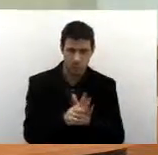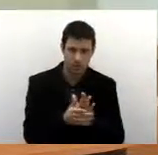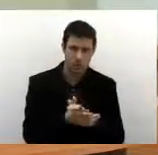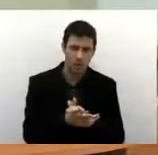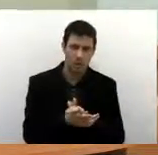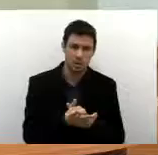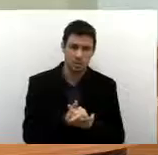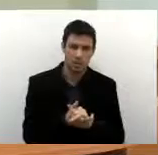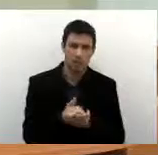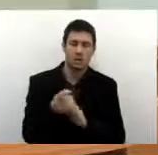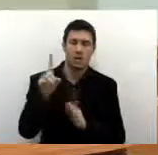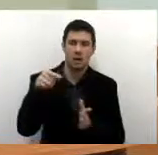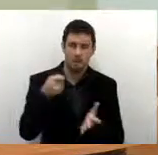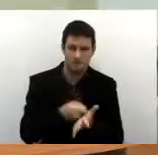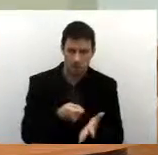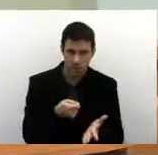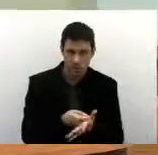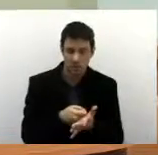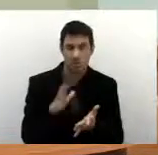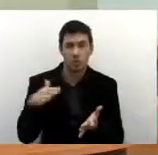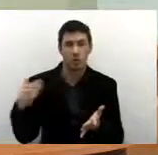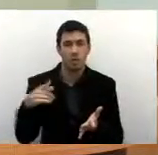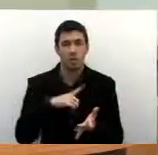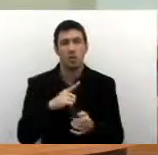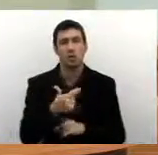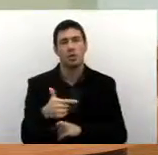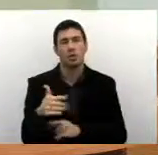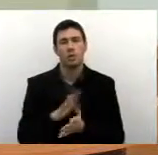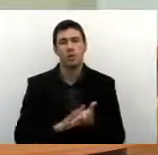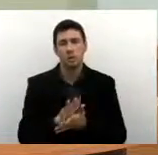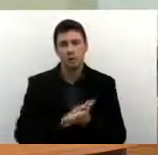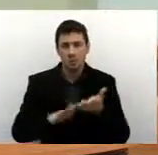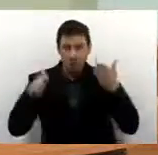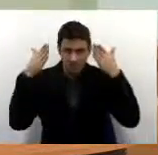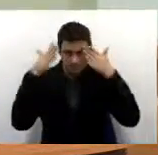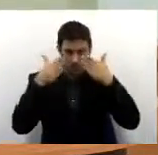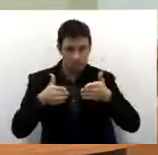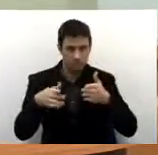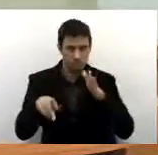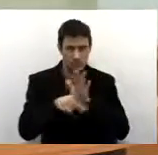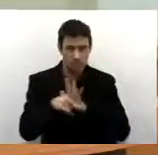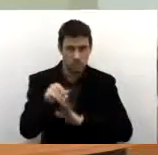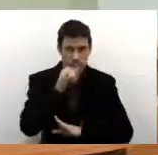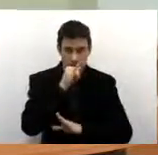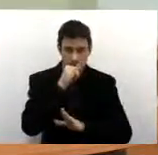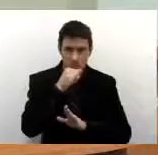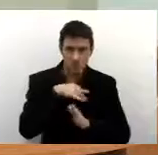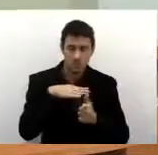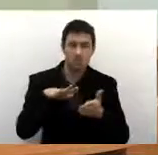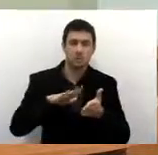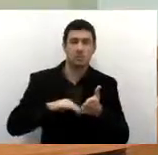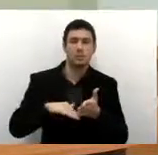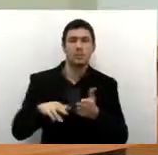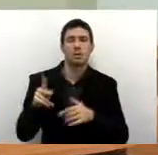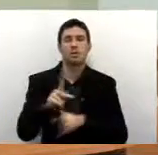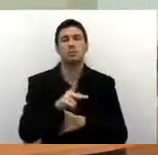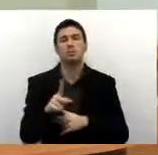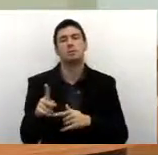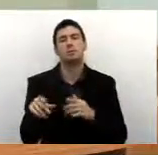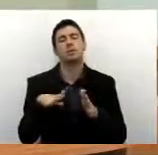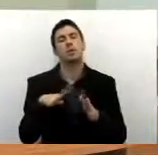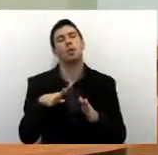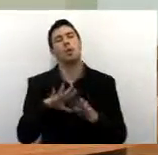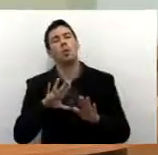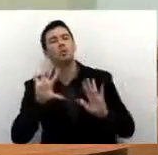todas as perguntas, ela é pertinente quando não há nenhum foco de intransigência ou colocar em